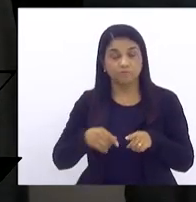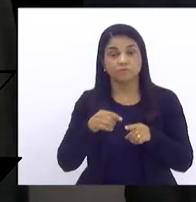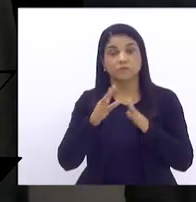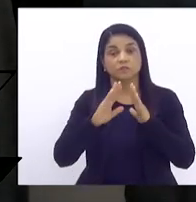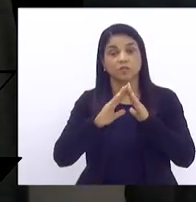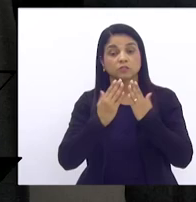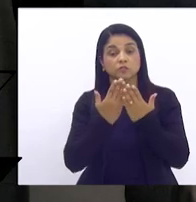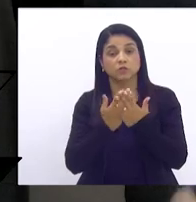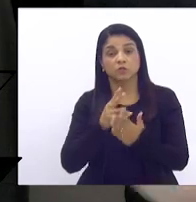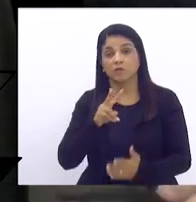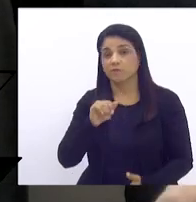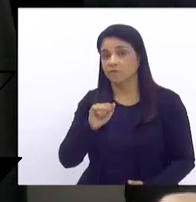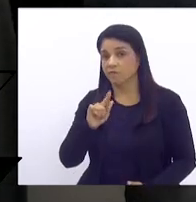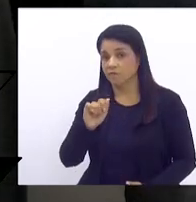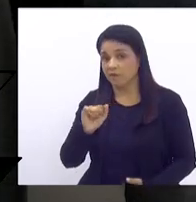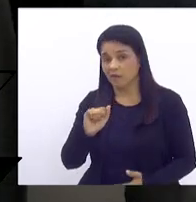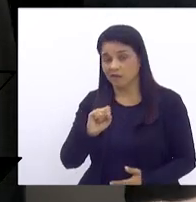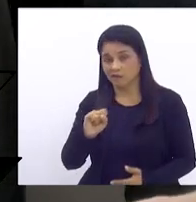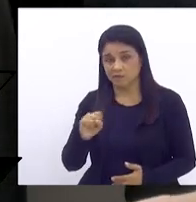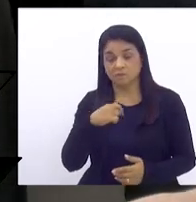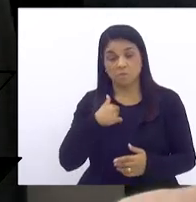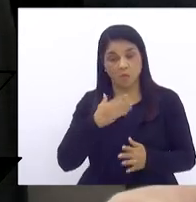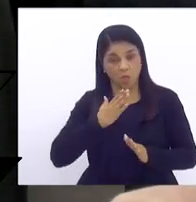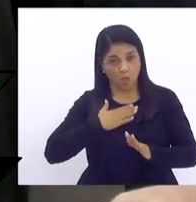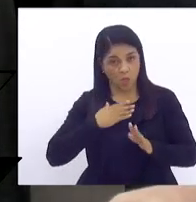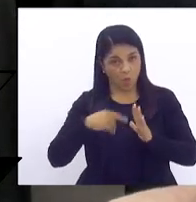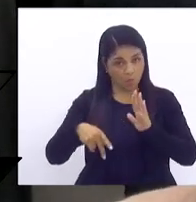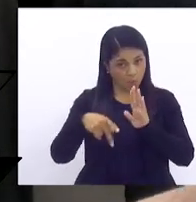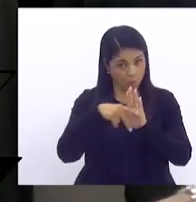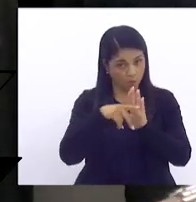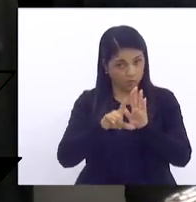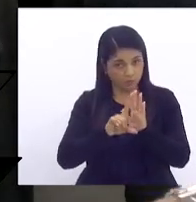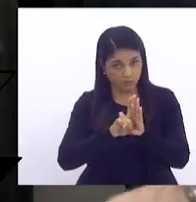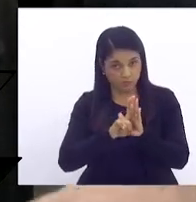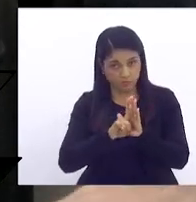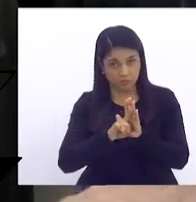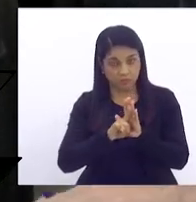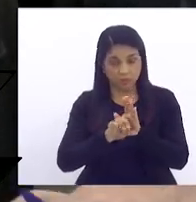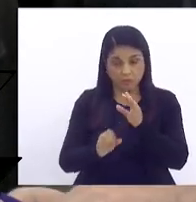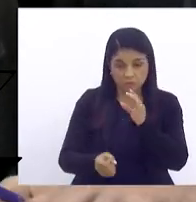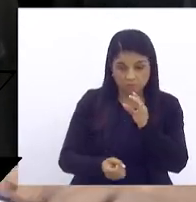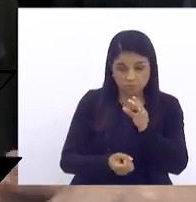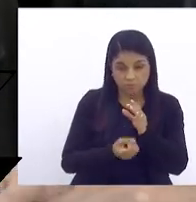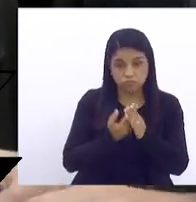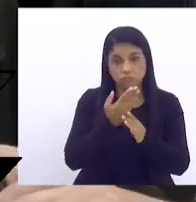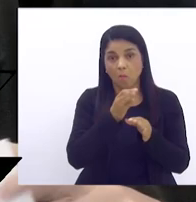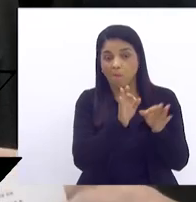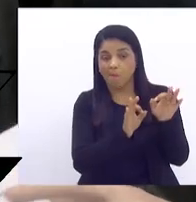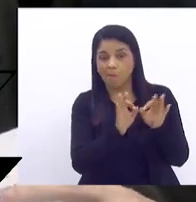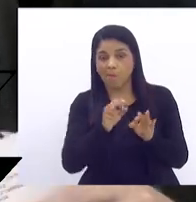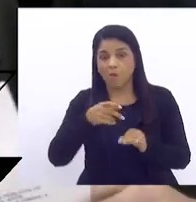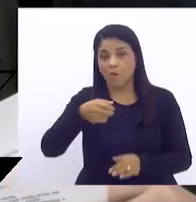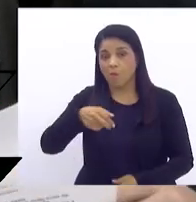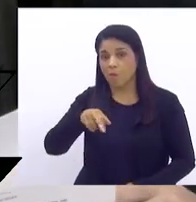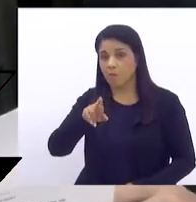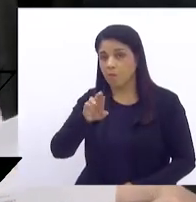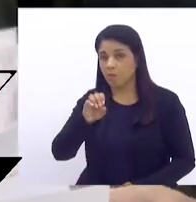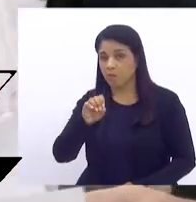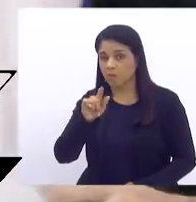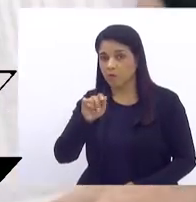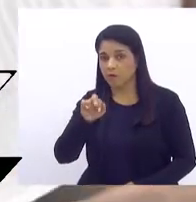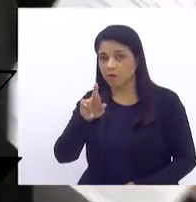preenchidas. E o meu projeto, na realidade, ele cria um programa de combate